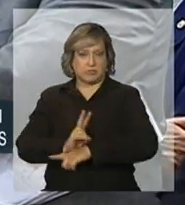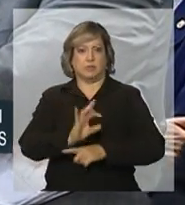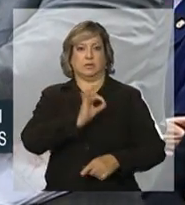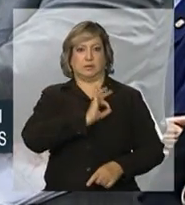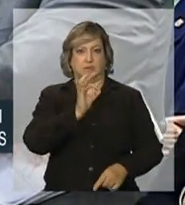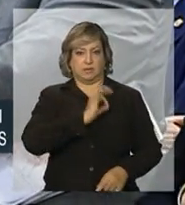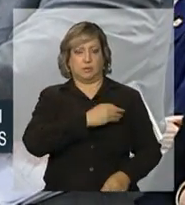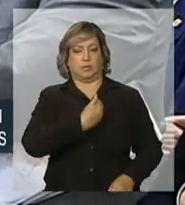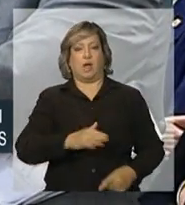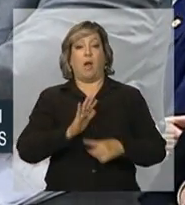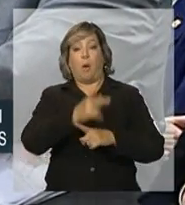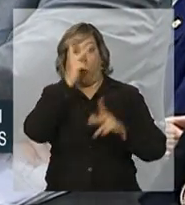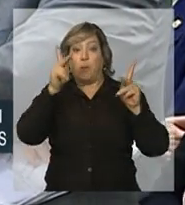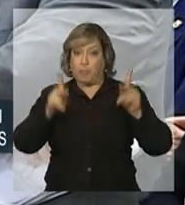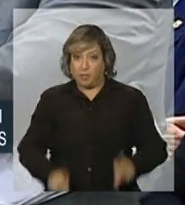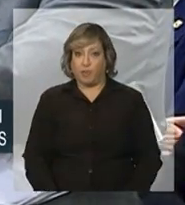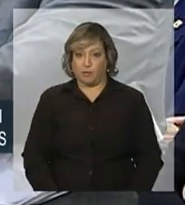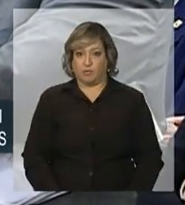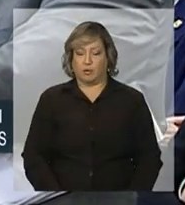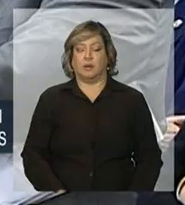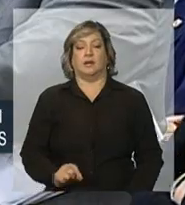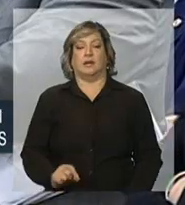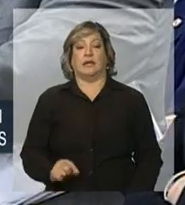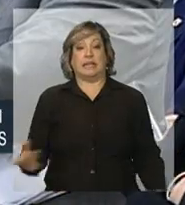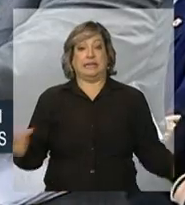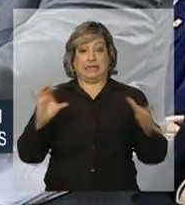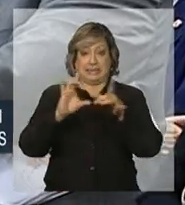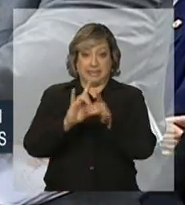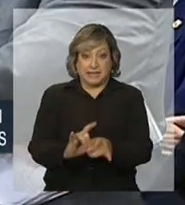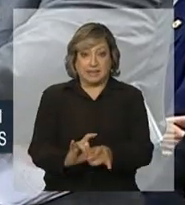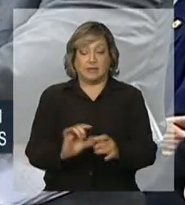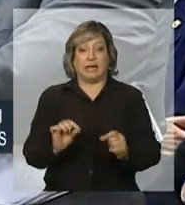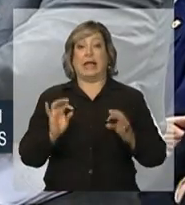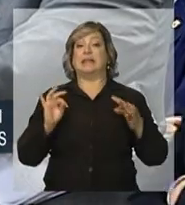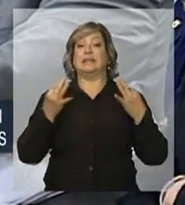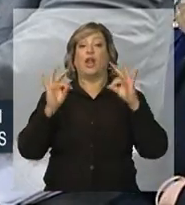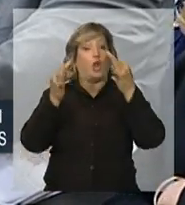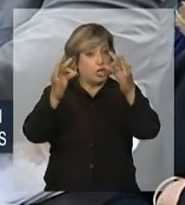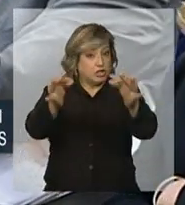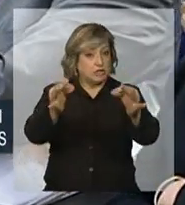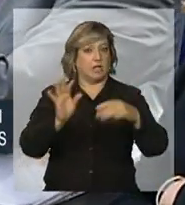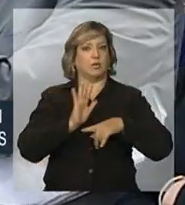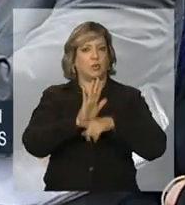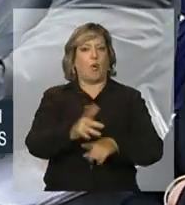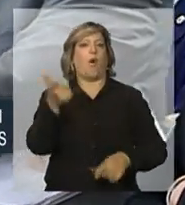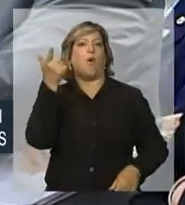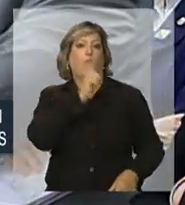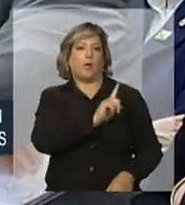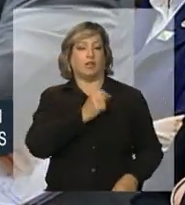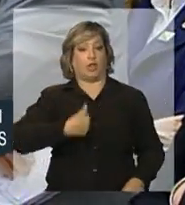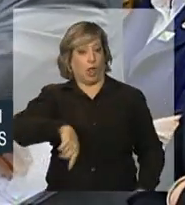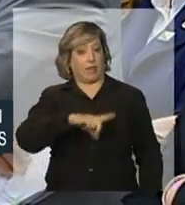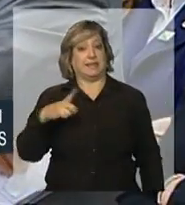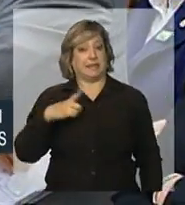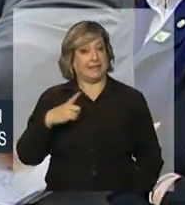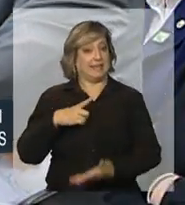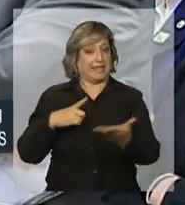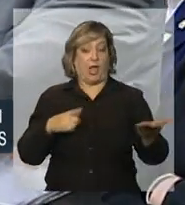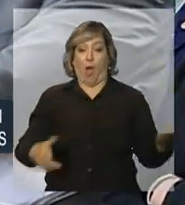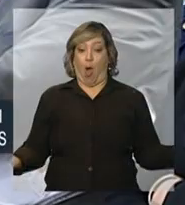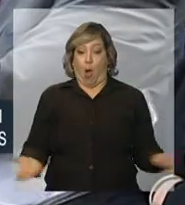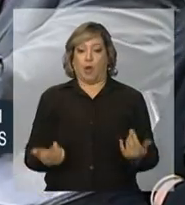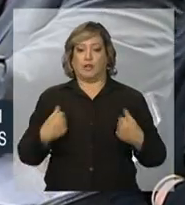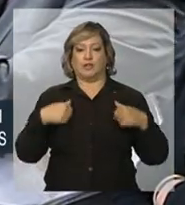segurança pública para a nossa população. A integração que a tecnologia permite que nós tenhamos, e hoje